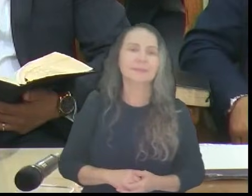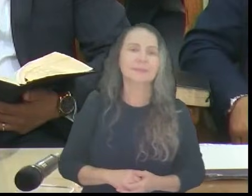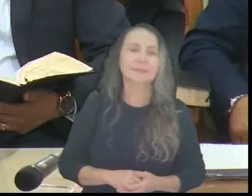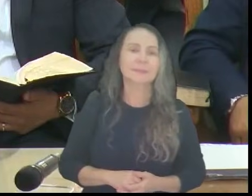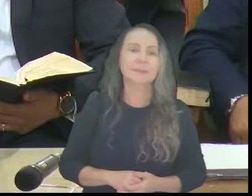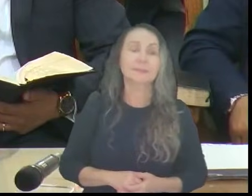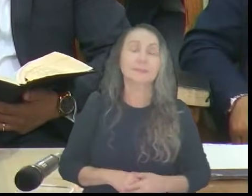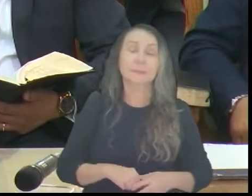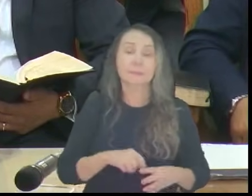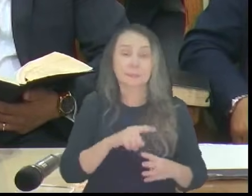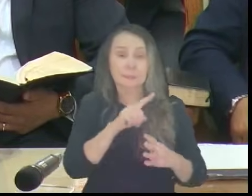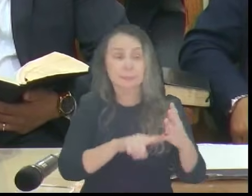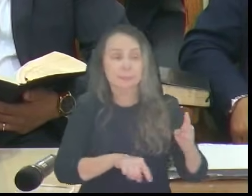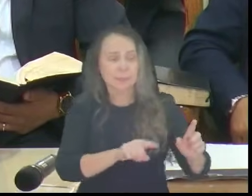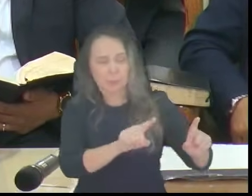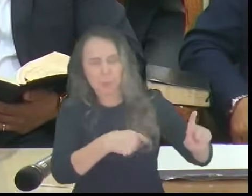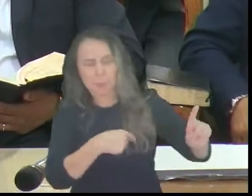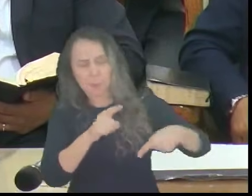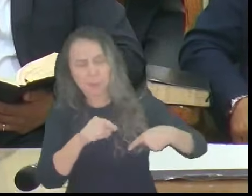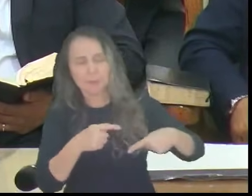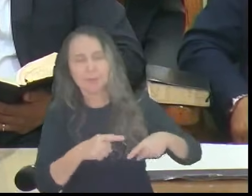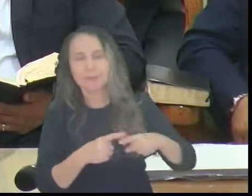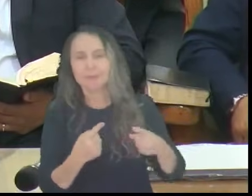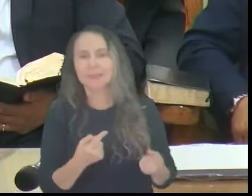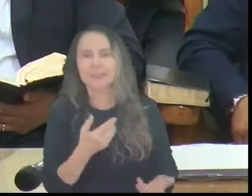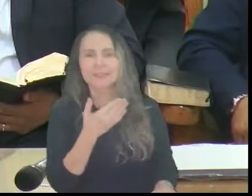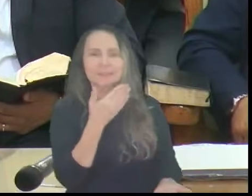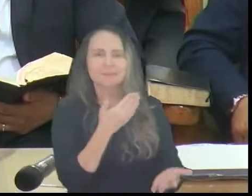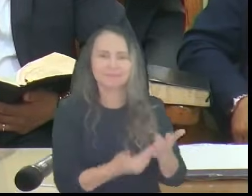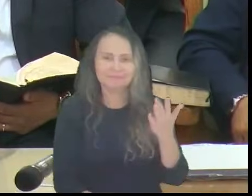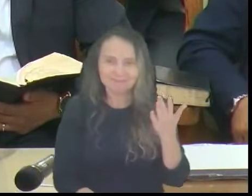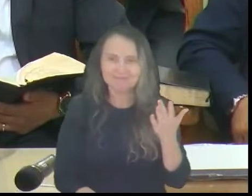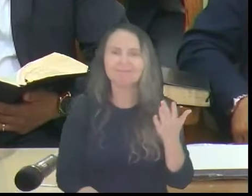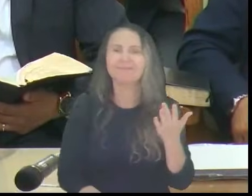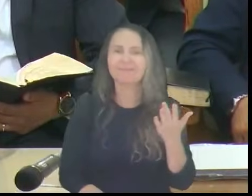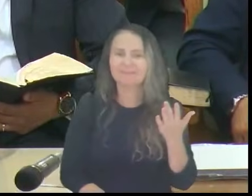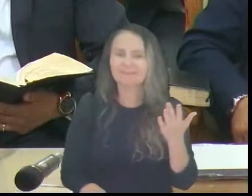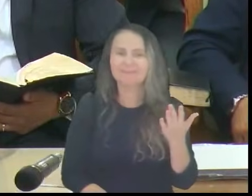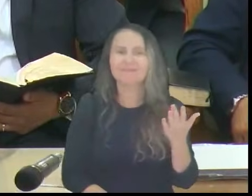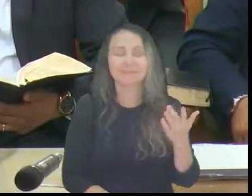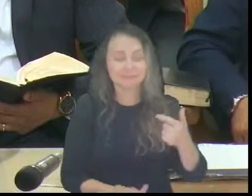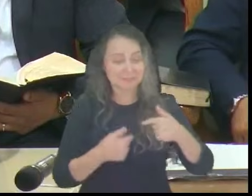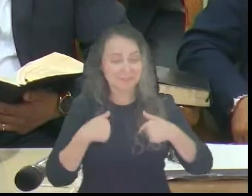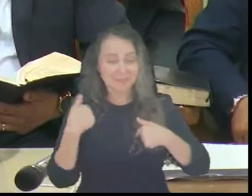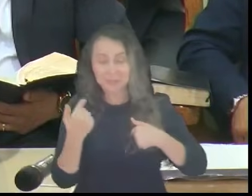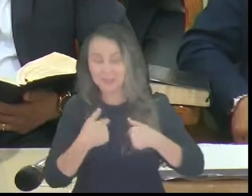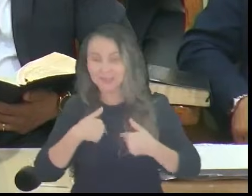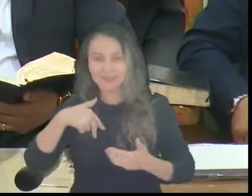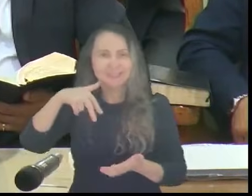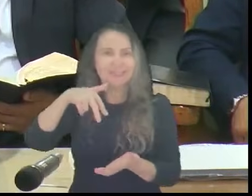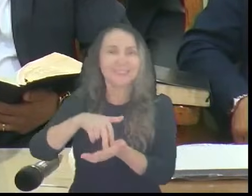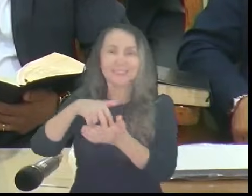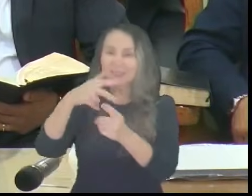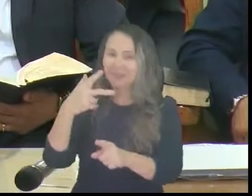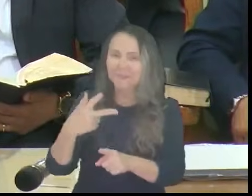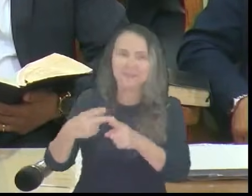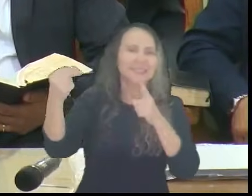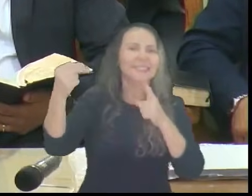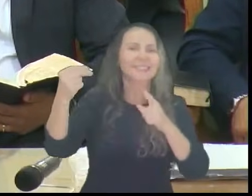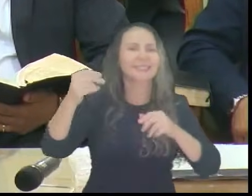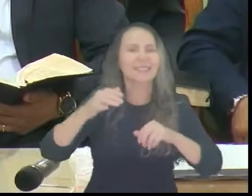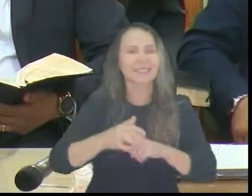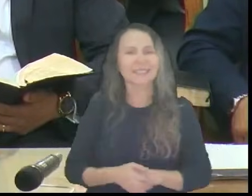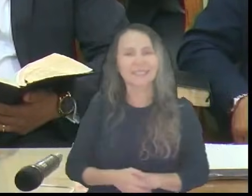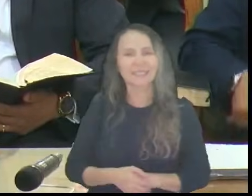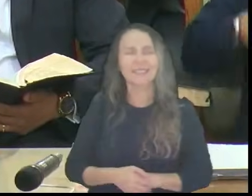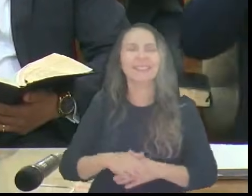gente, mas não teve jeito. Glória a Jesus. A gente venceu e estamos aqui dando glória ao nome de Jesus. Quem